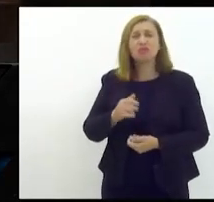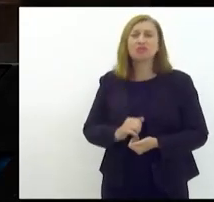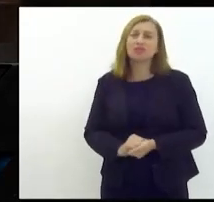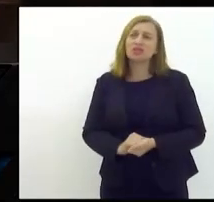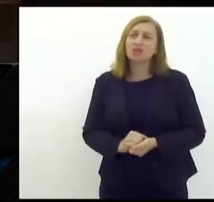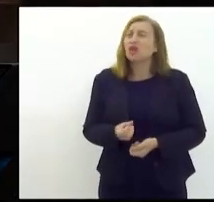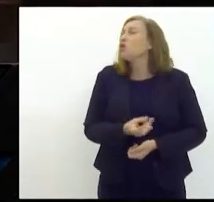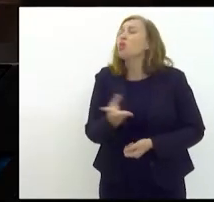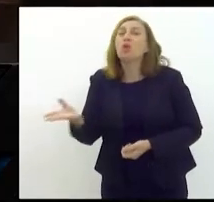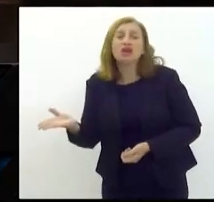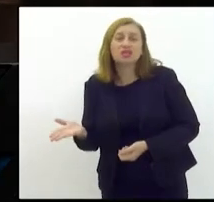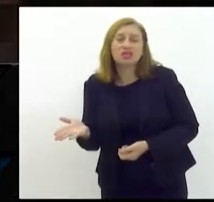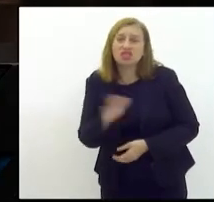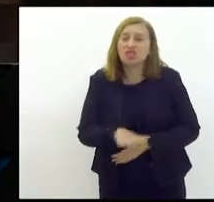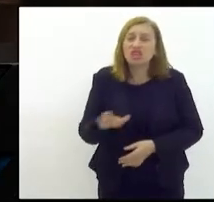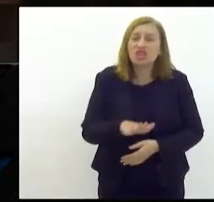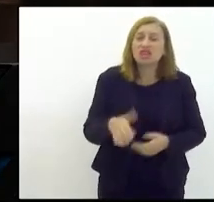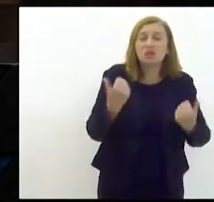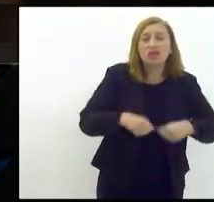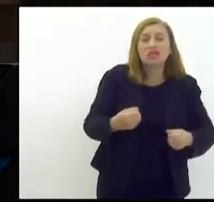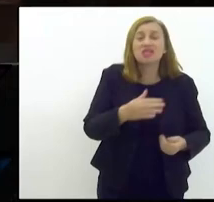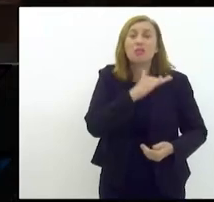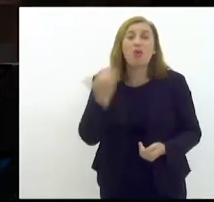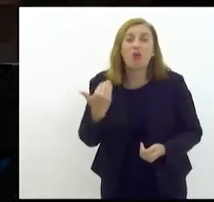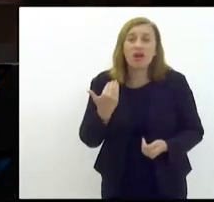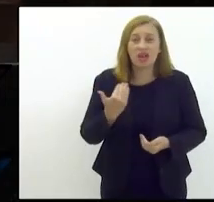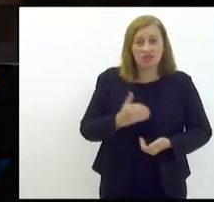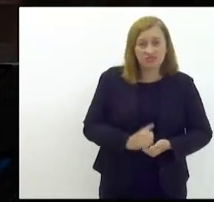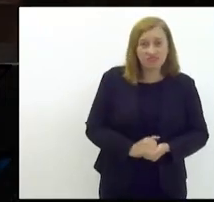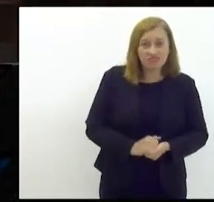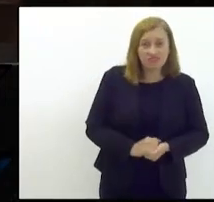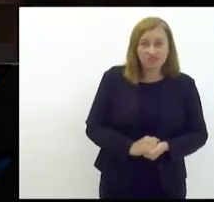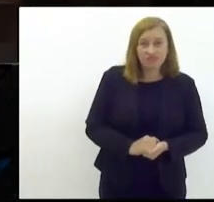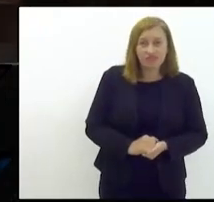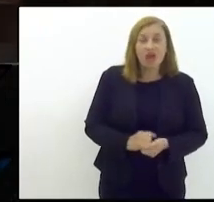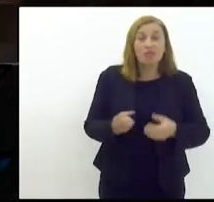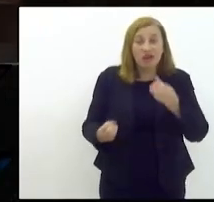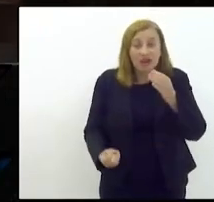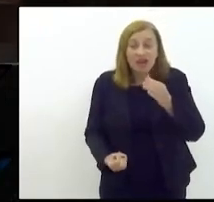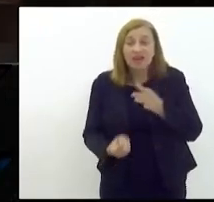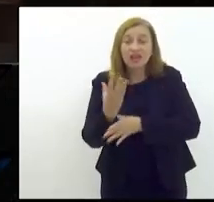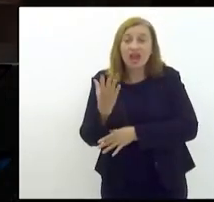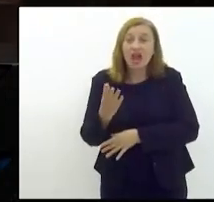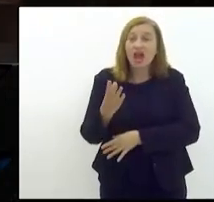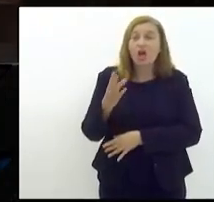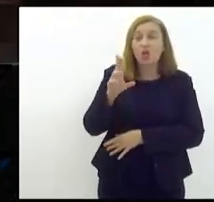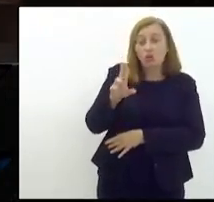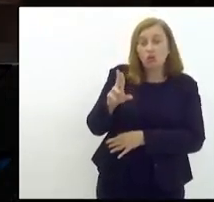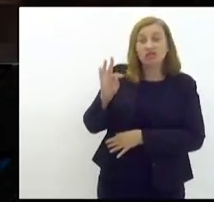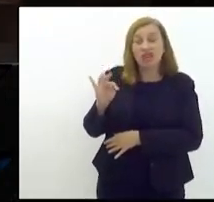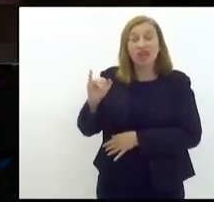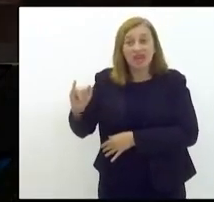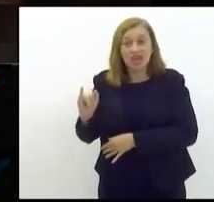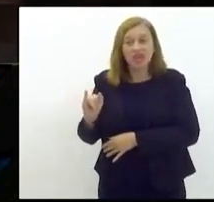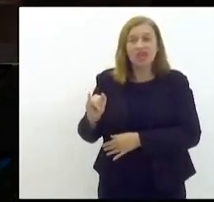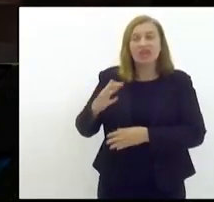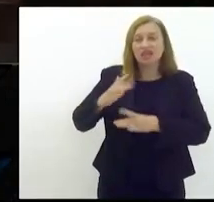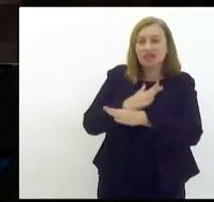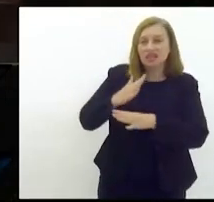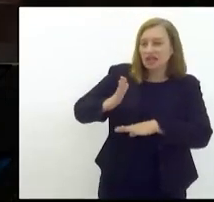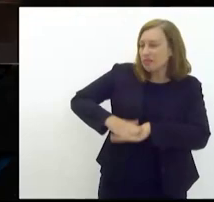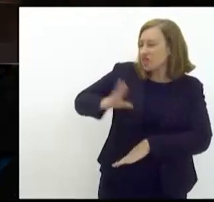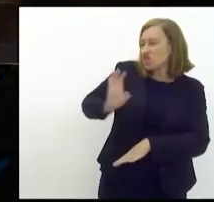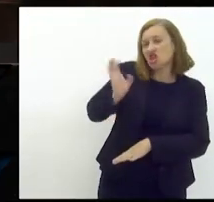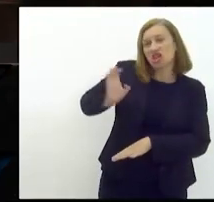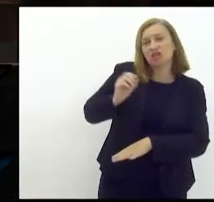quantas crianças vão perder suas vidas e ter que ser enterradas para construir uma UTI pediátrica na cidade mais rica do